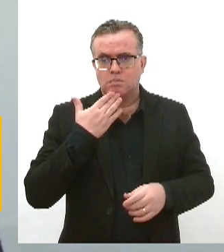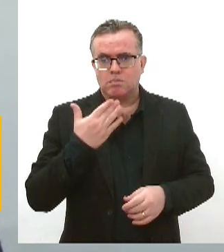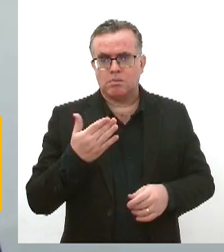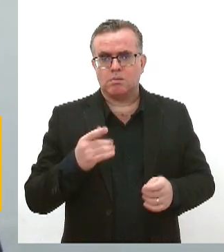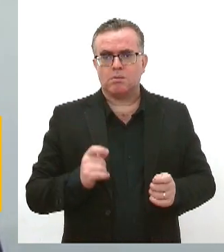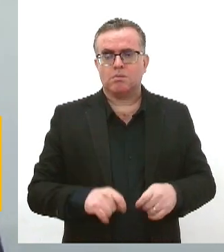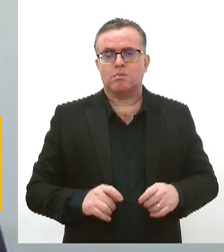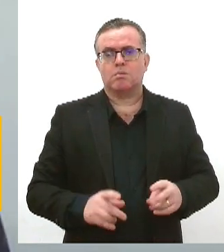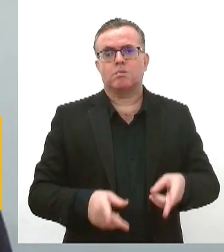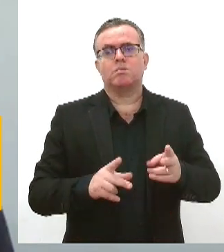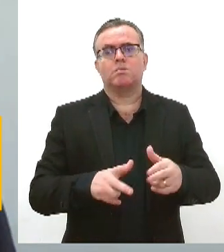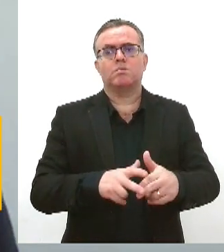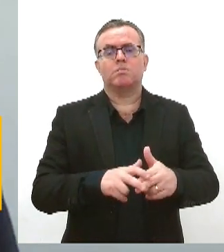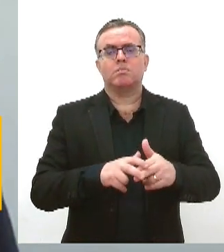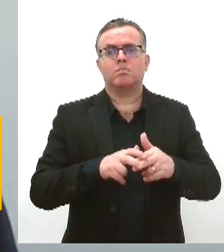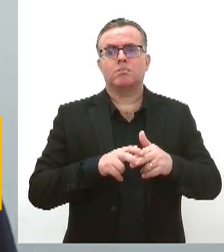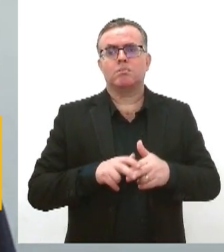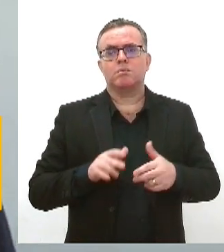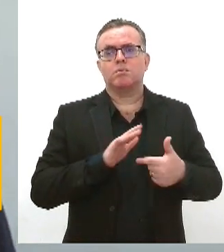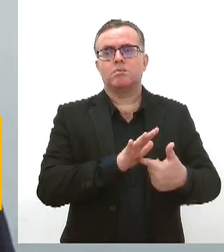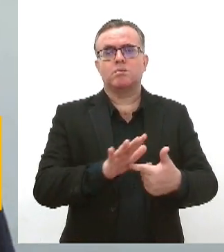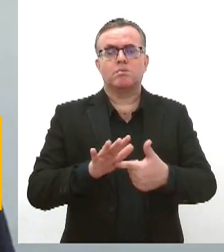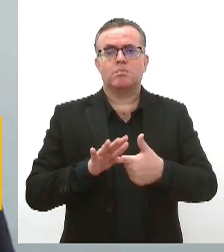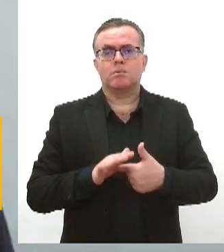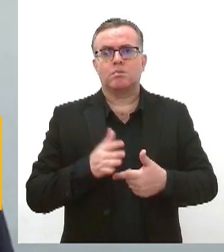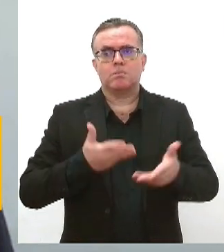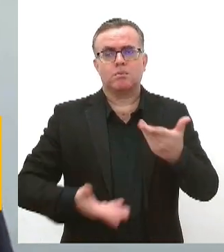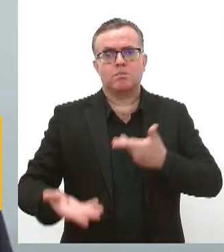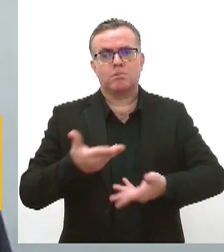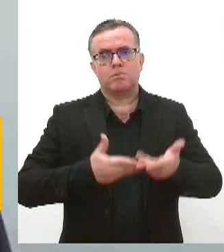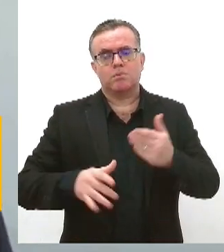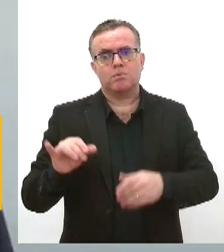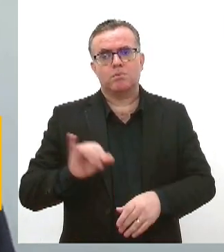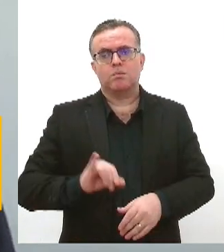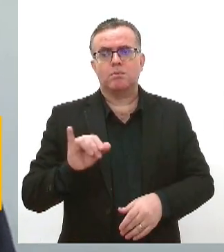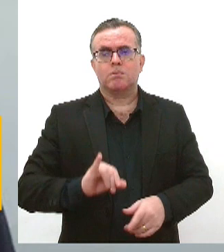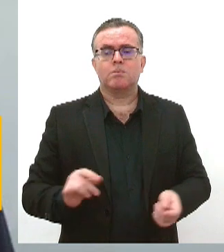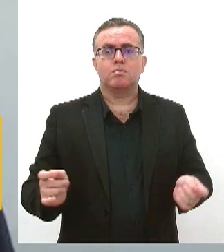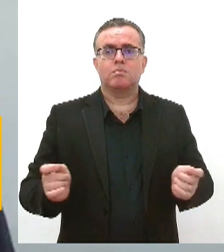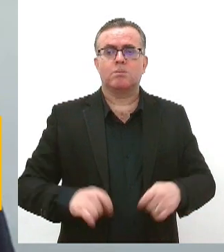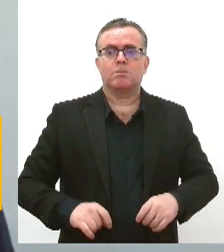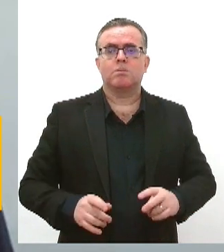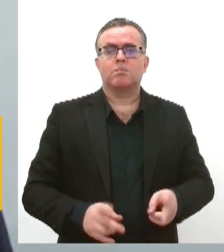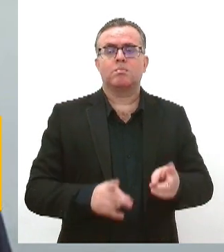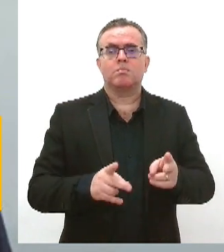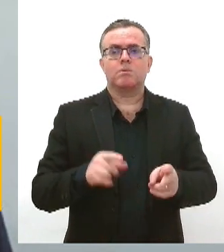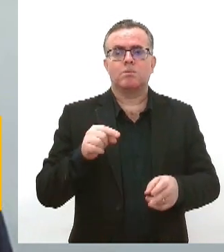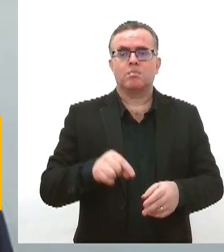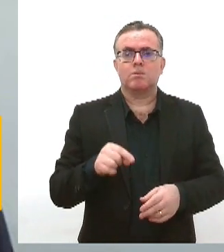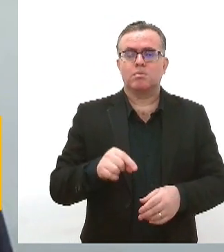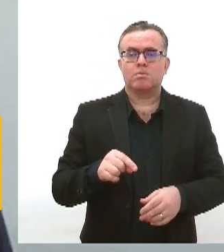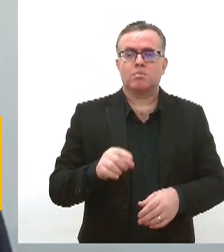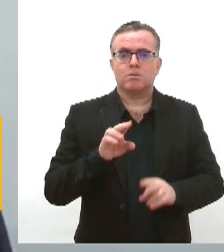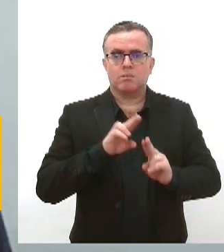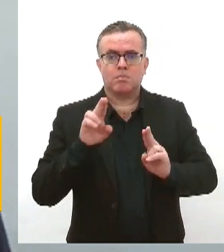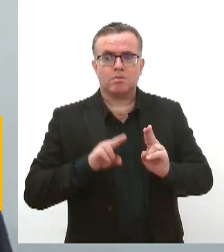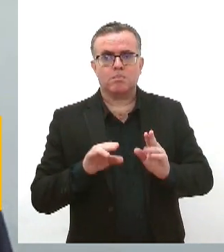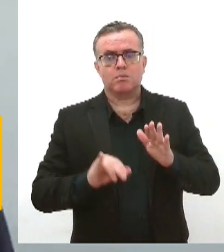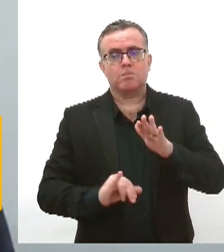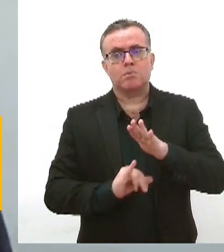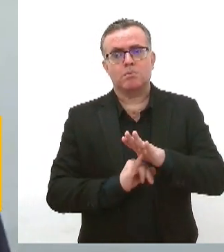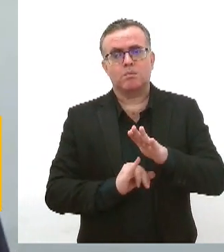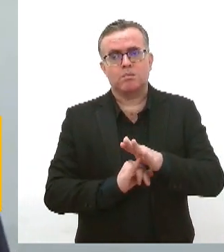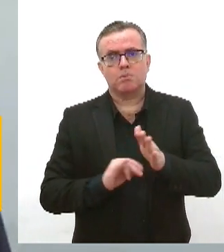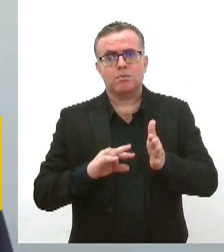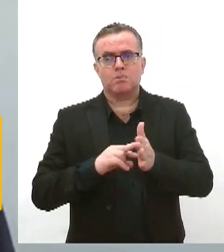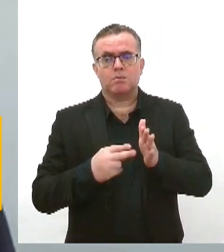essa troca é muito importante, e a UNALI é uma instituição que tem um significado